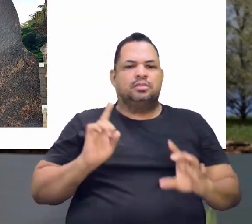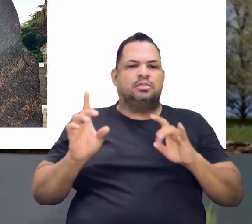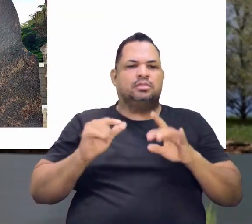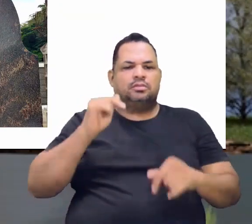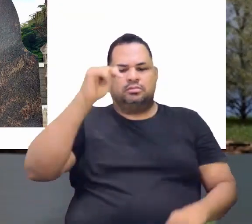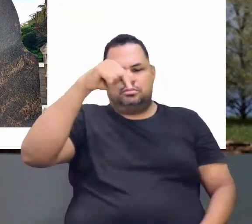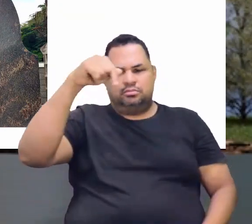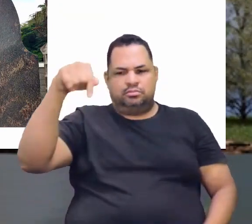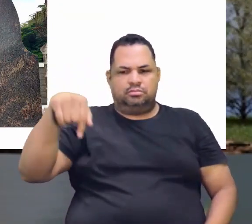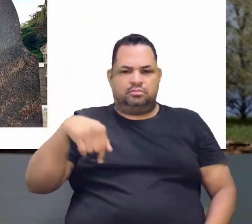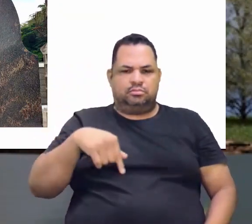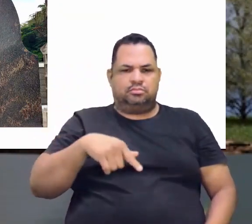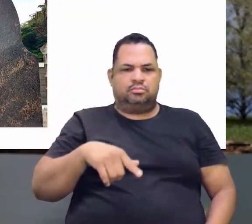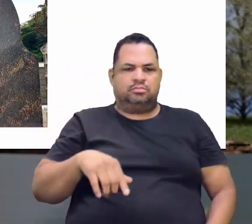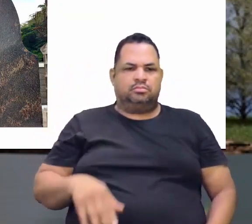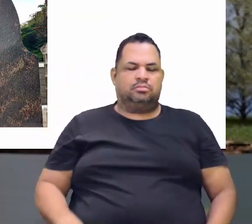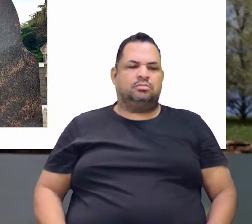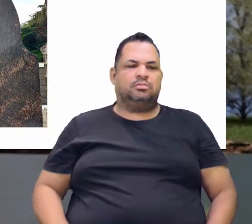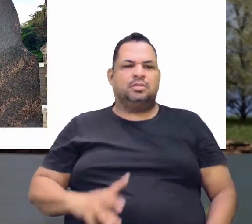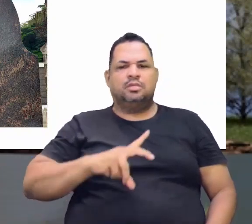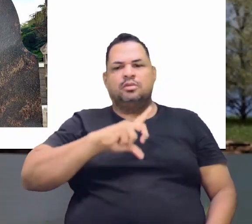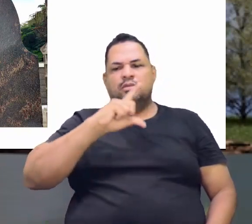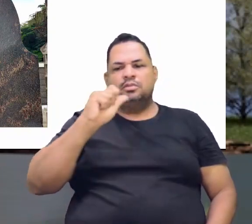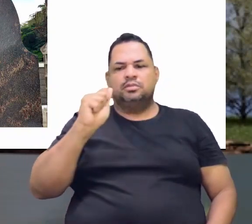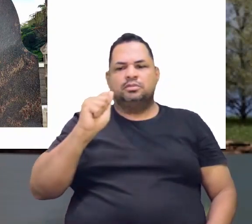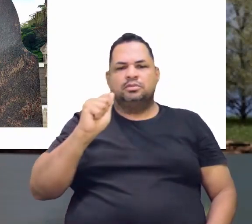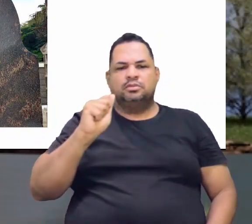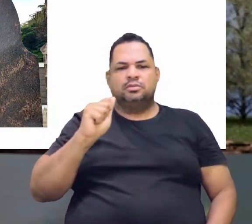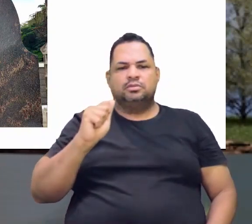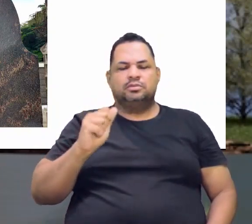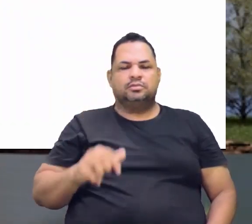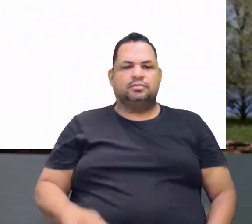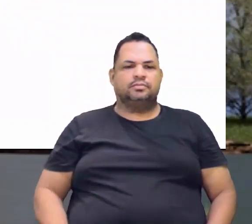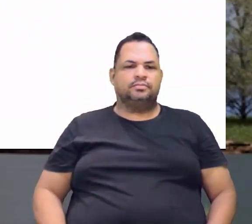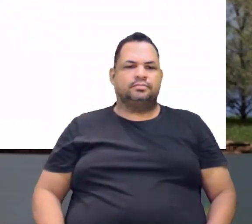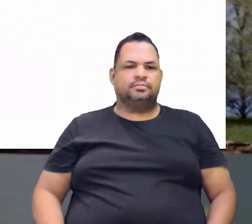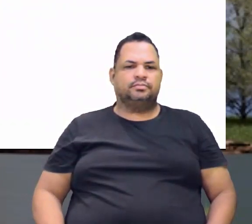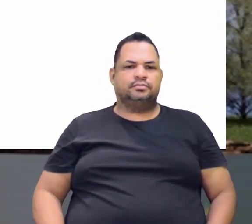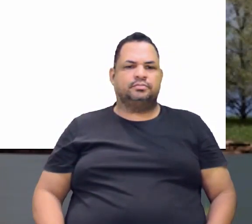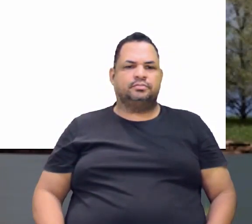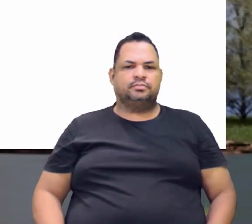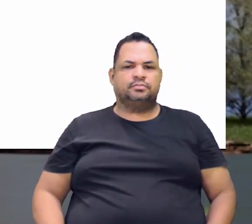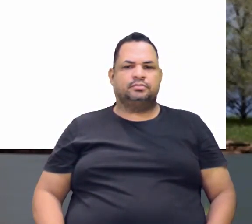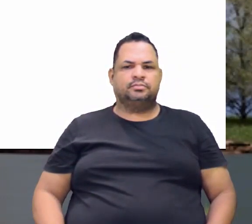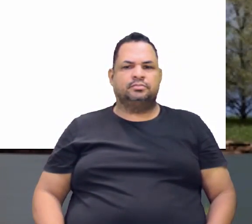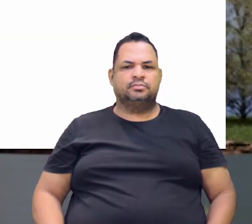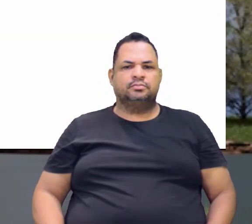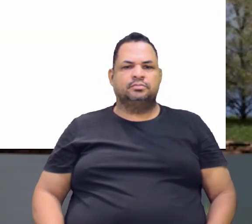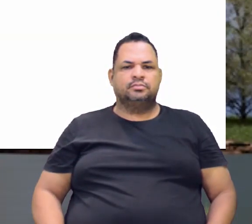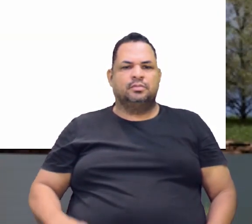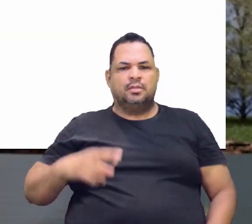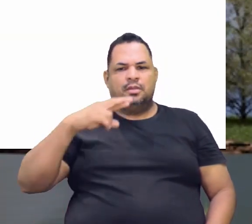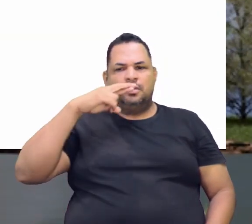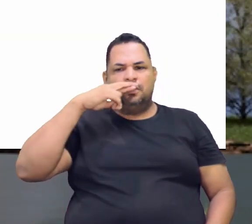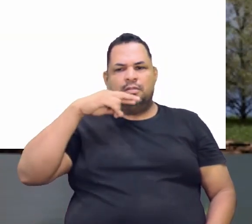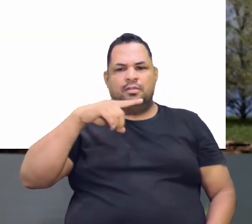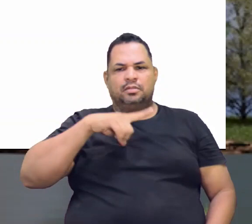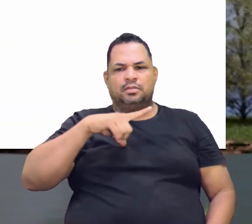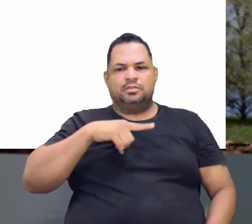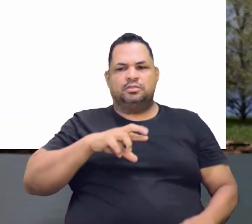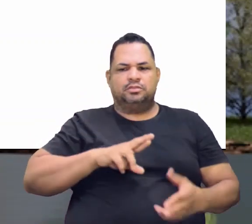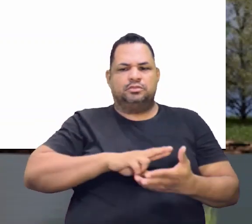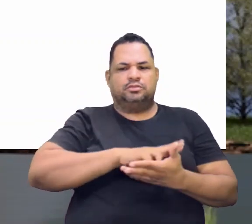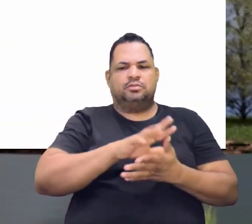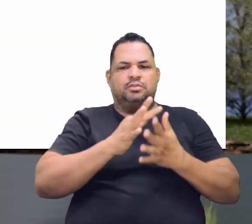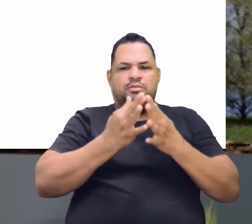cada ponta, em cada canto tem uma data que vai trazer, tá bom? O Rondon, ele deixa várias